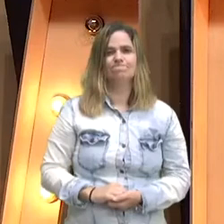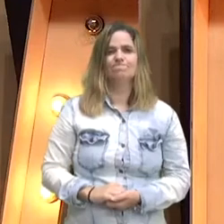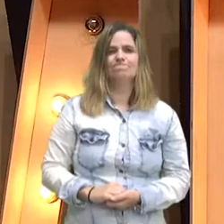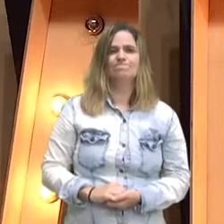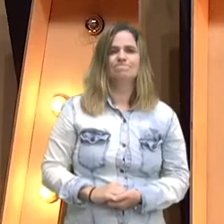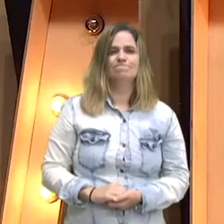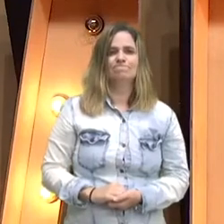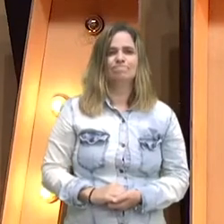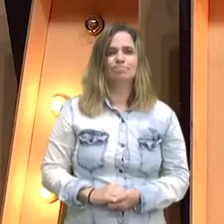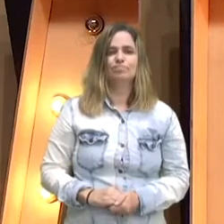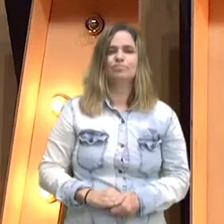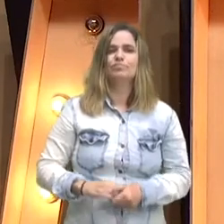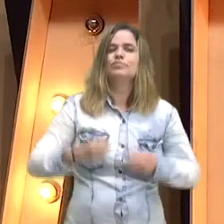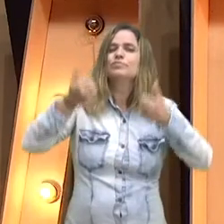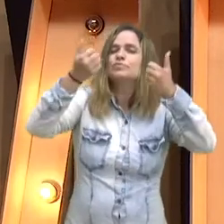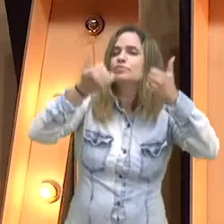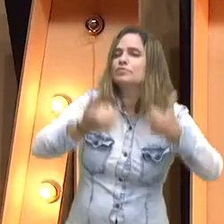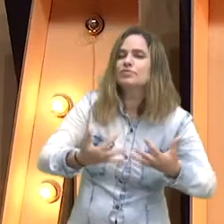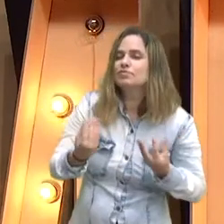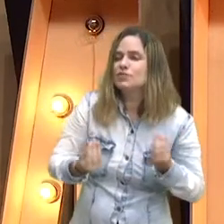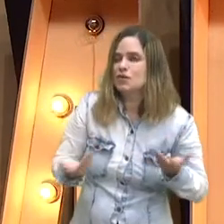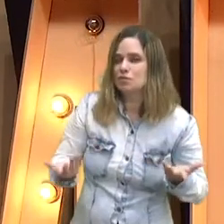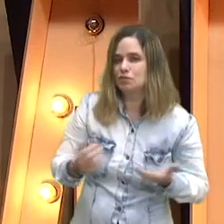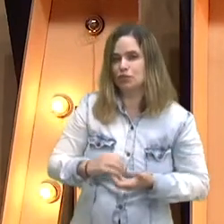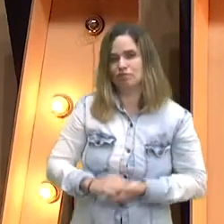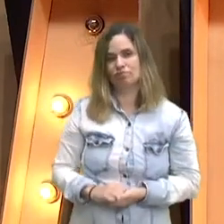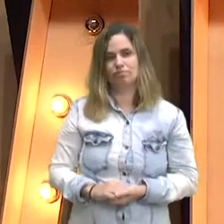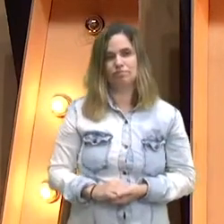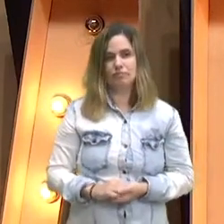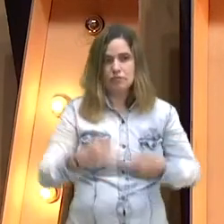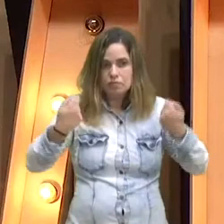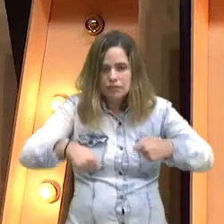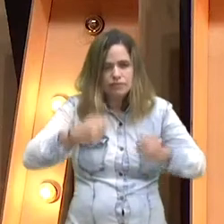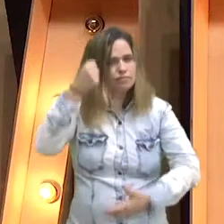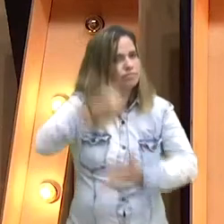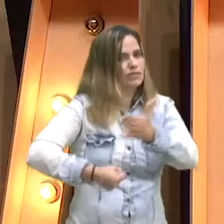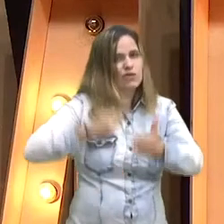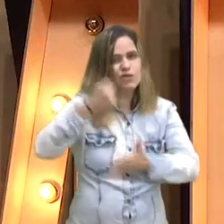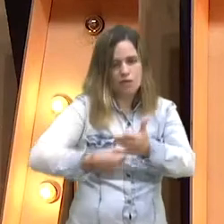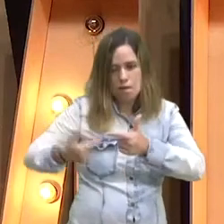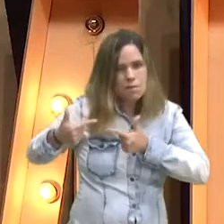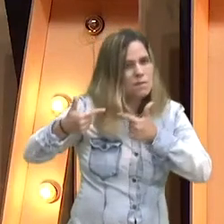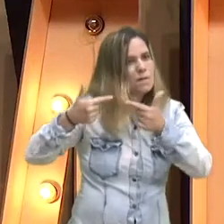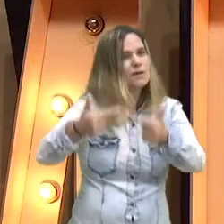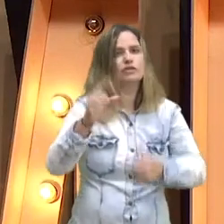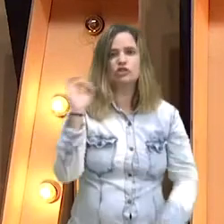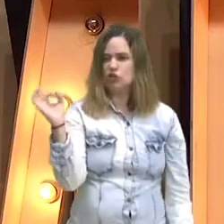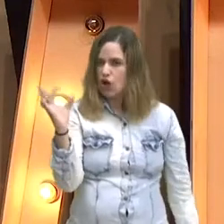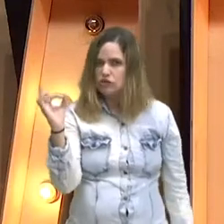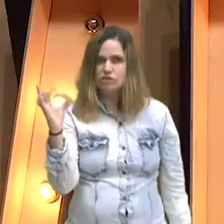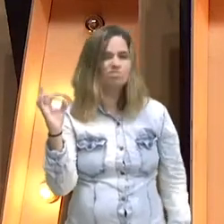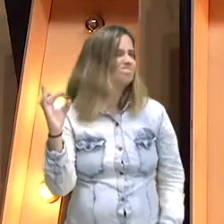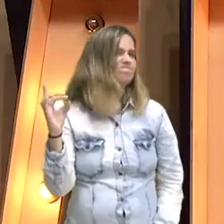Olha o que está dizendo aqui. Tem que ir para a pancada, tem que ir para a luta, vamos. Mas não vamos sozinho não, vamos em família. É